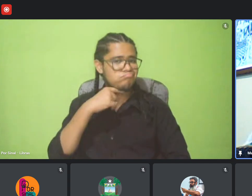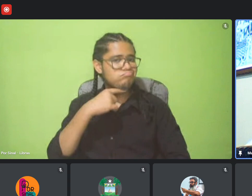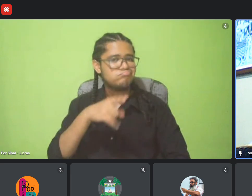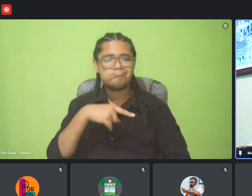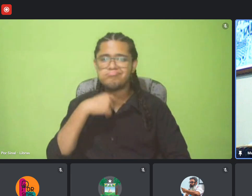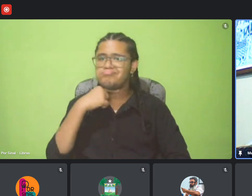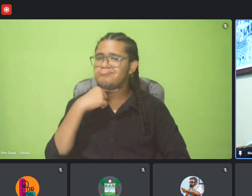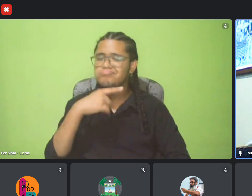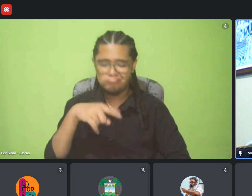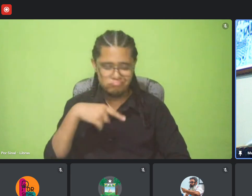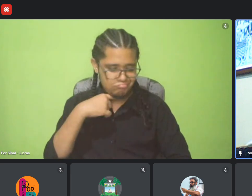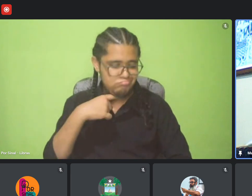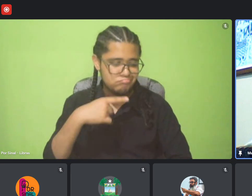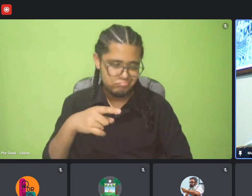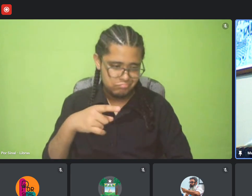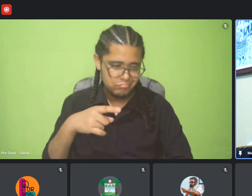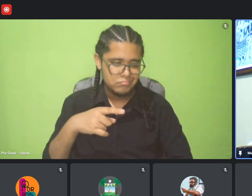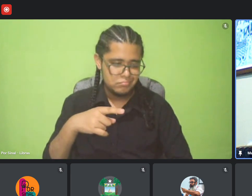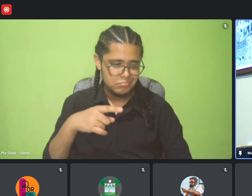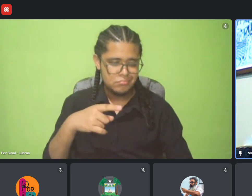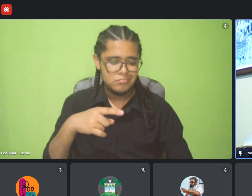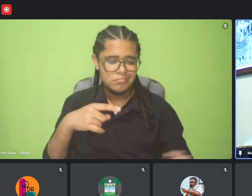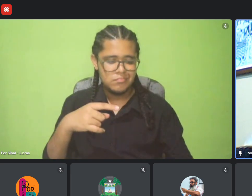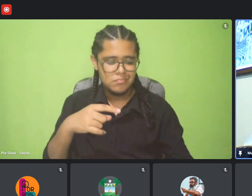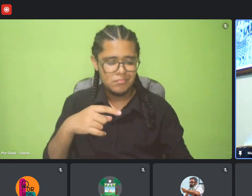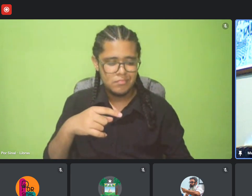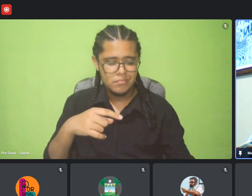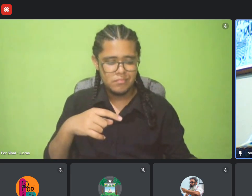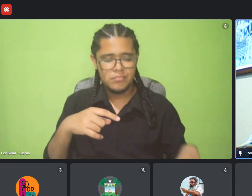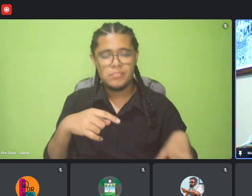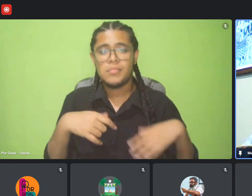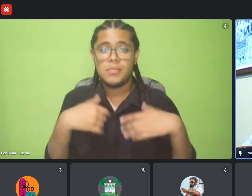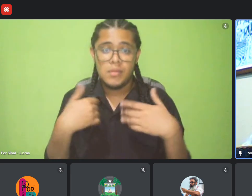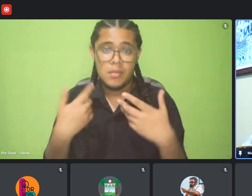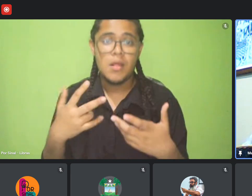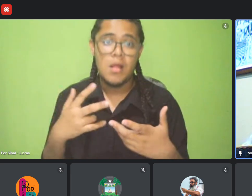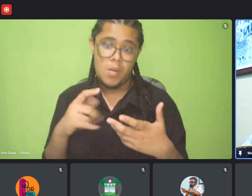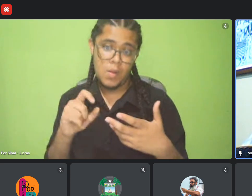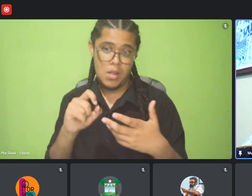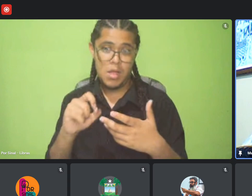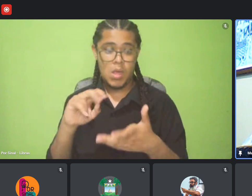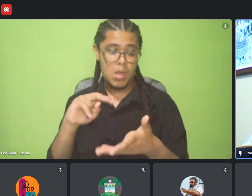preceitos dos direitos humanos, que vá contra os direitos humanos, ela está desclassificada.